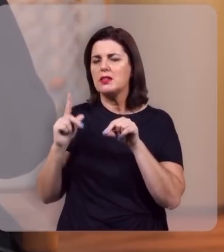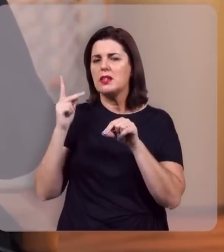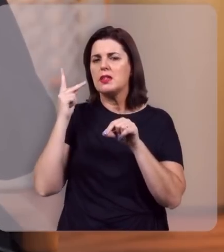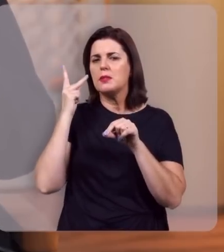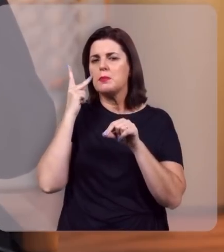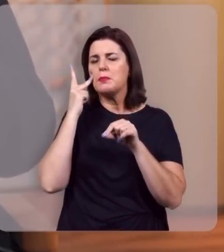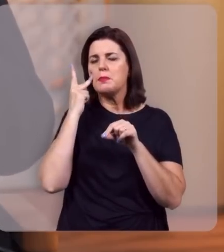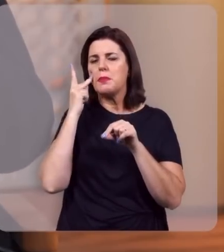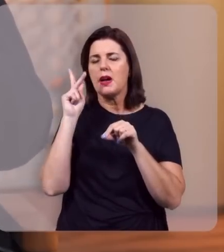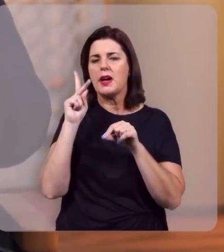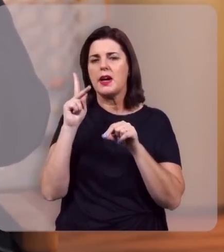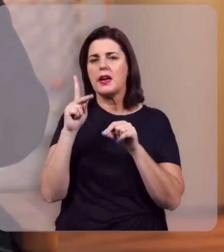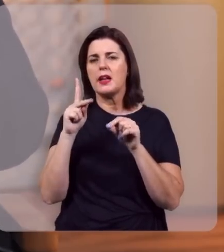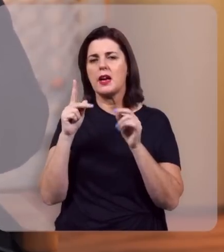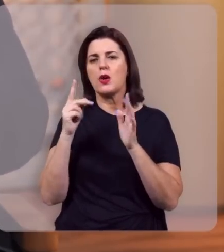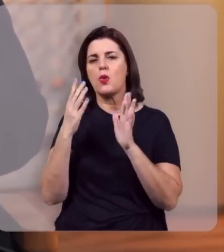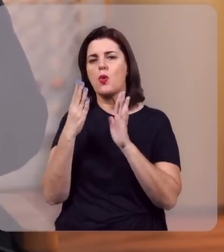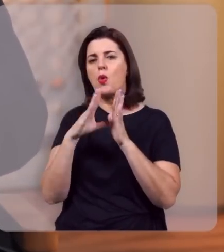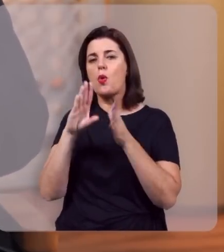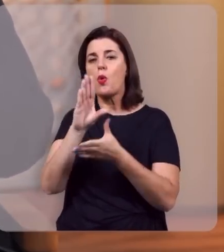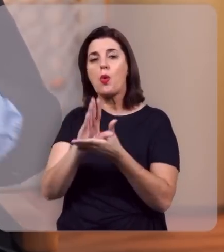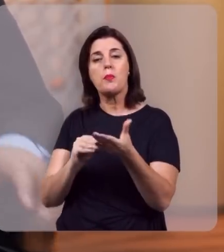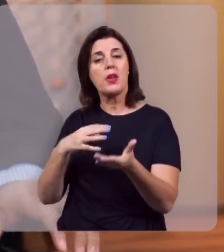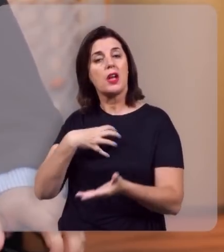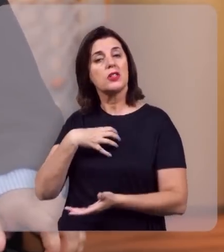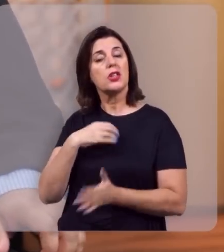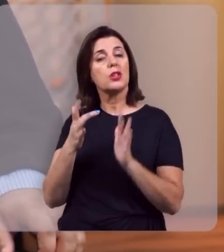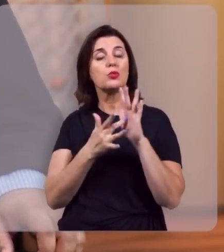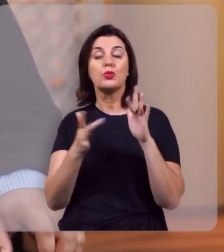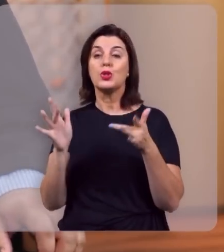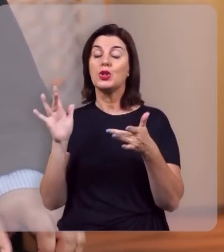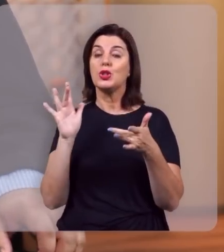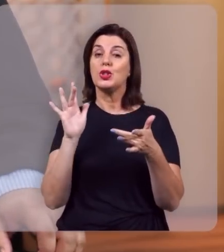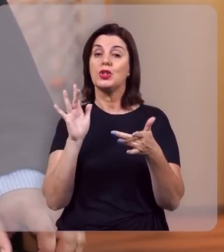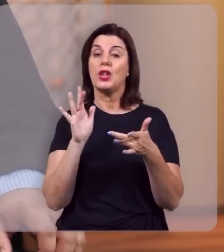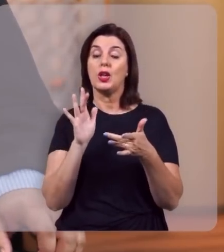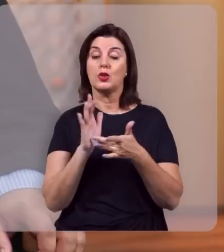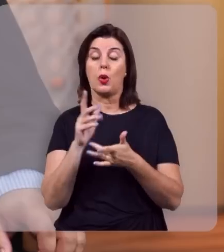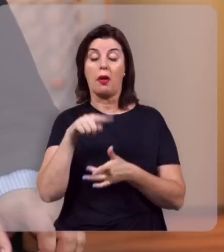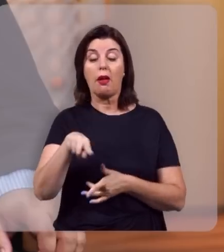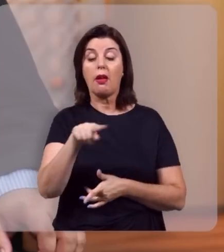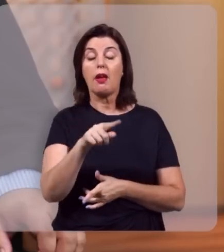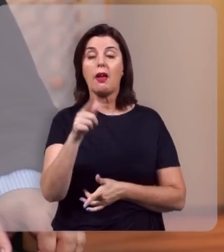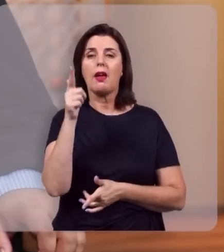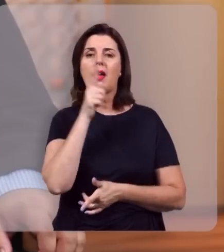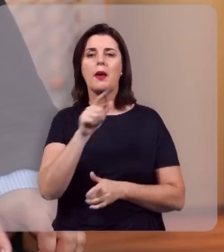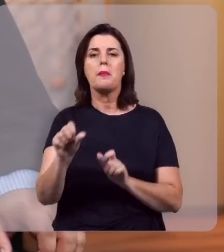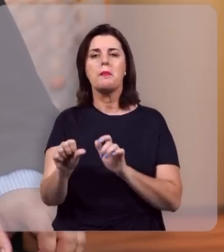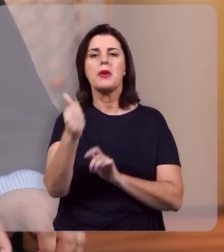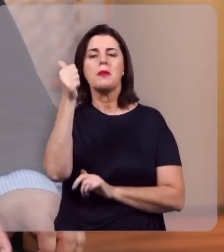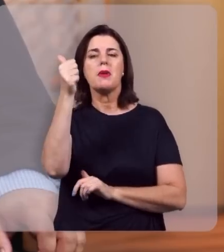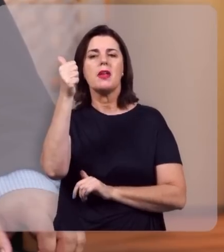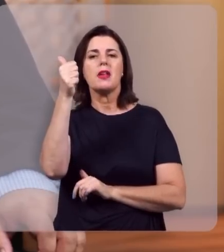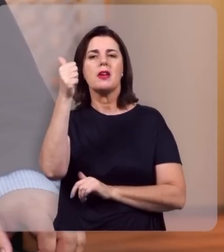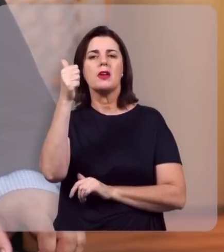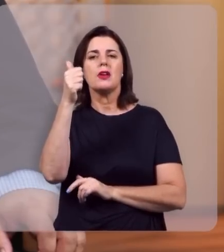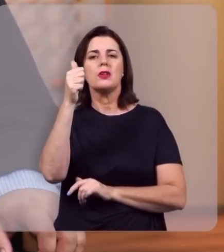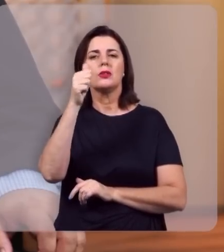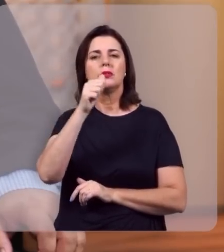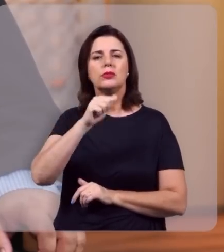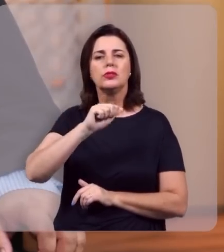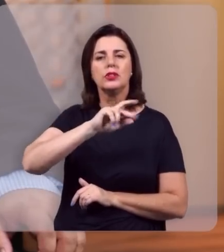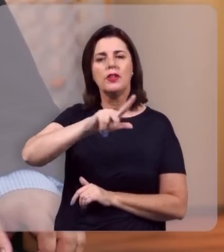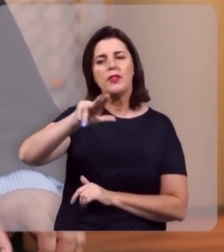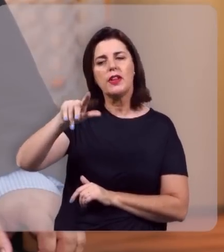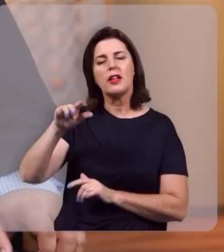para serem conformes à imagem do seu Filho, a fim de que ele seja o primogênito